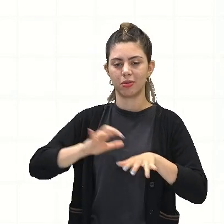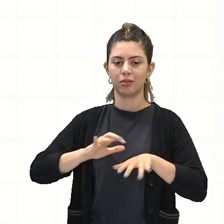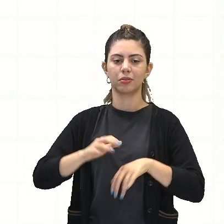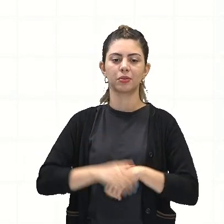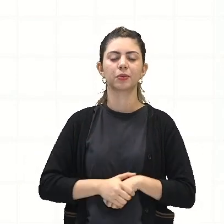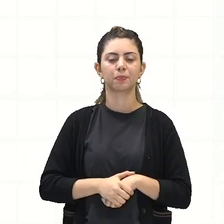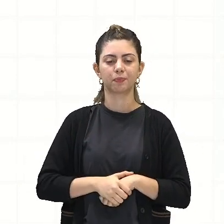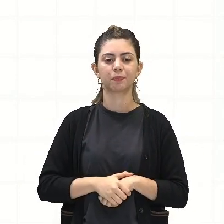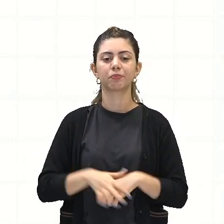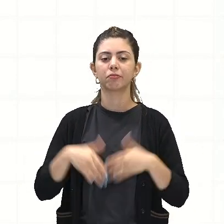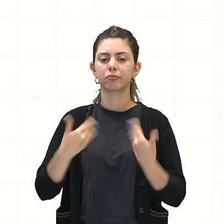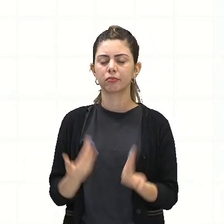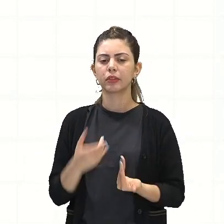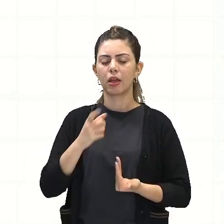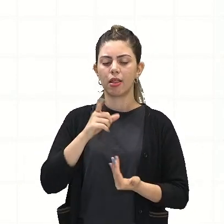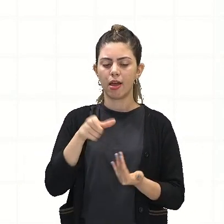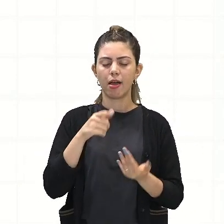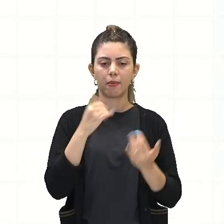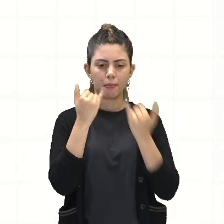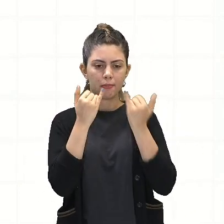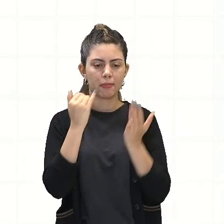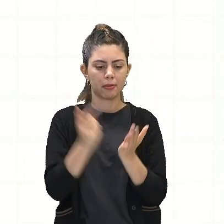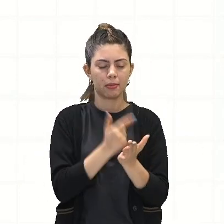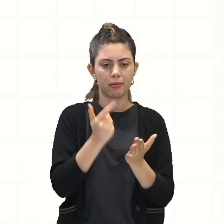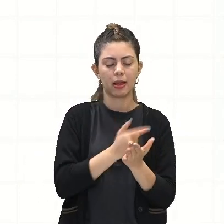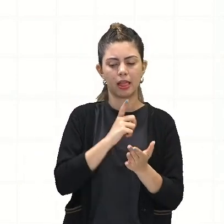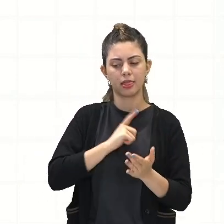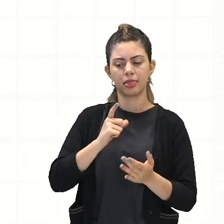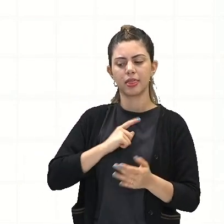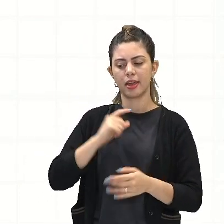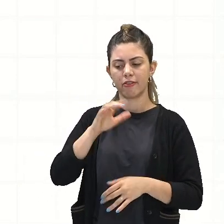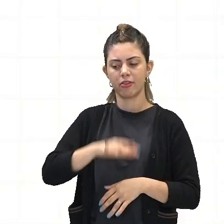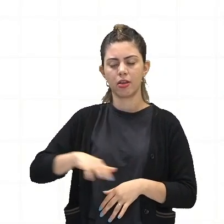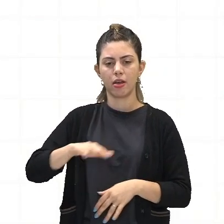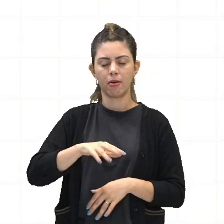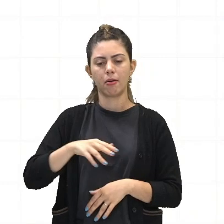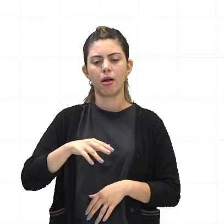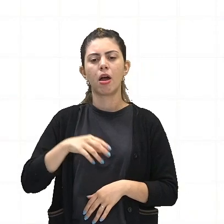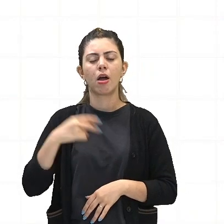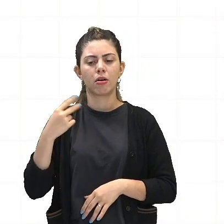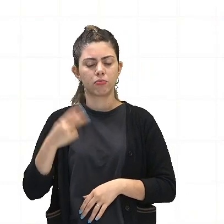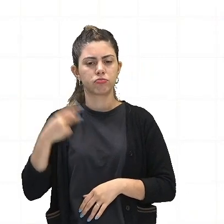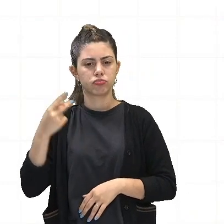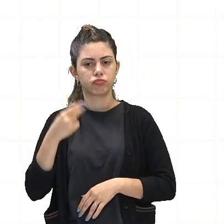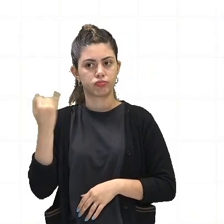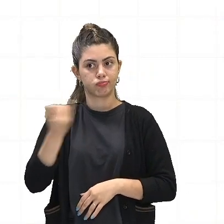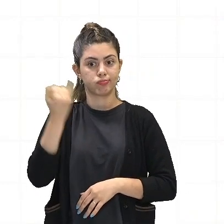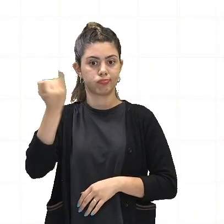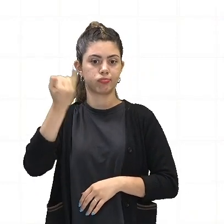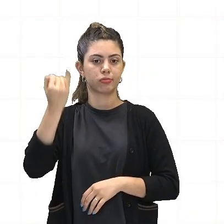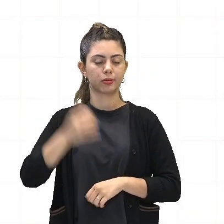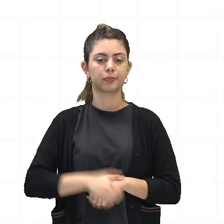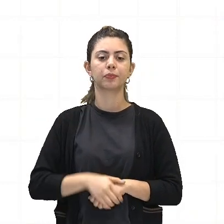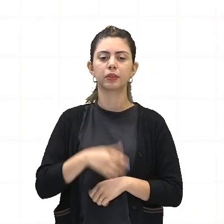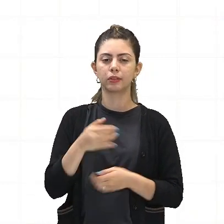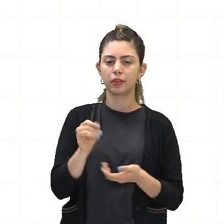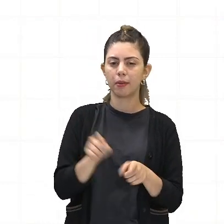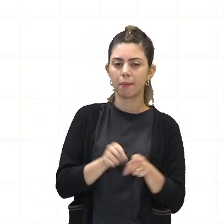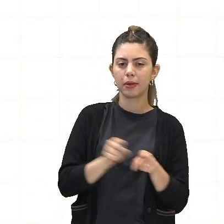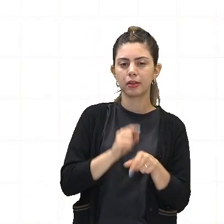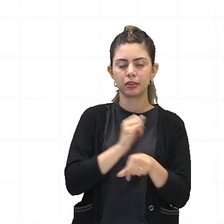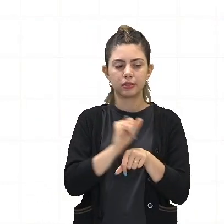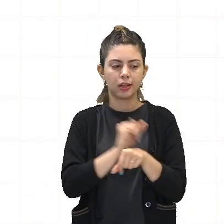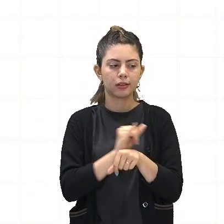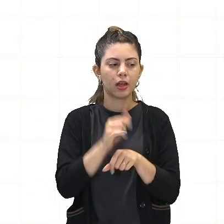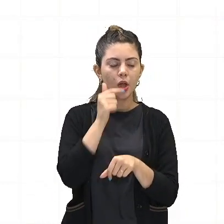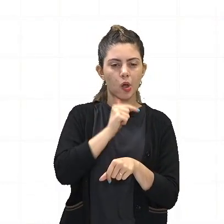contribuiu para a rápida propagação das ideias de Lutero, que encontraram adeptos em toda a Europa.